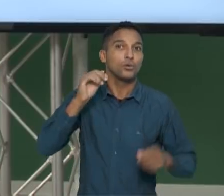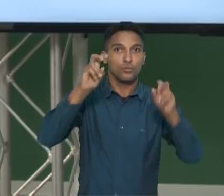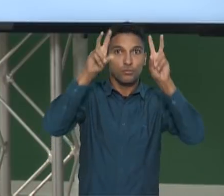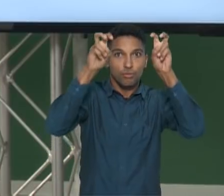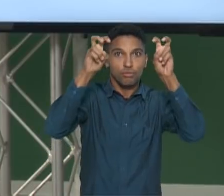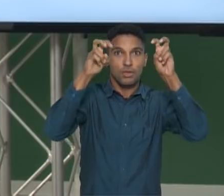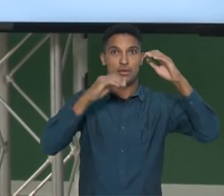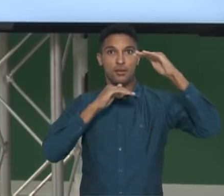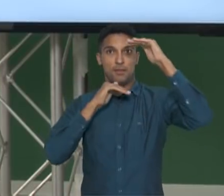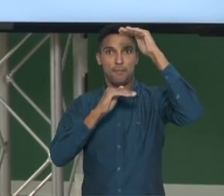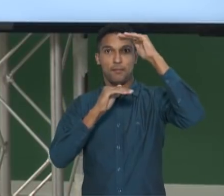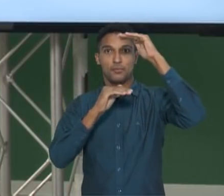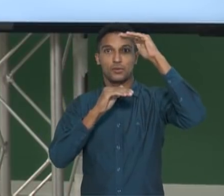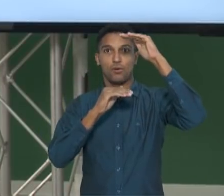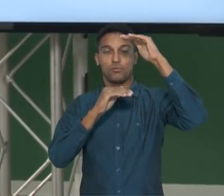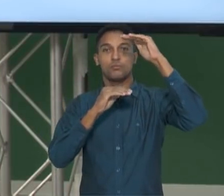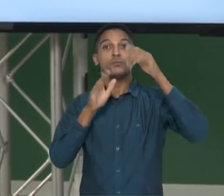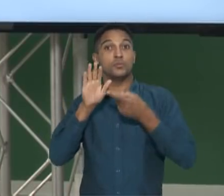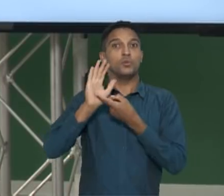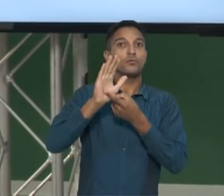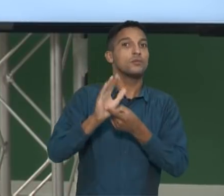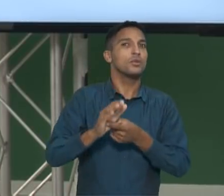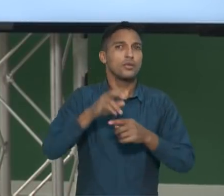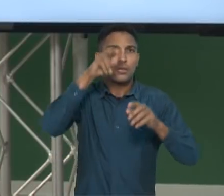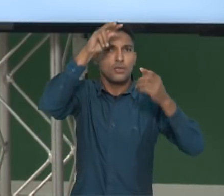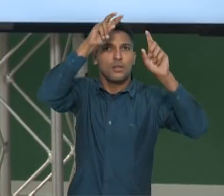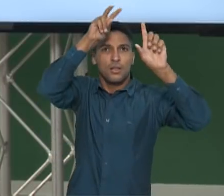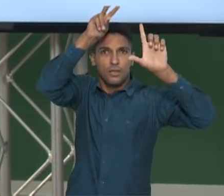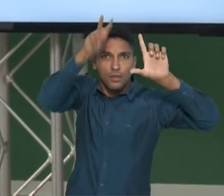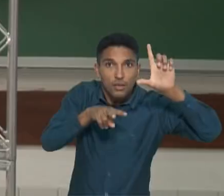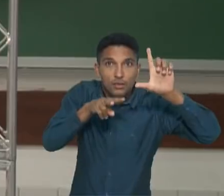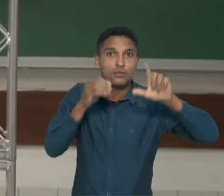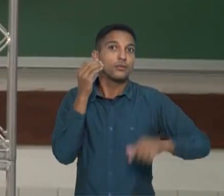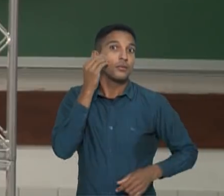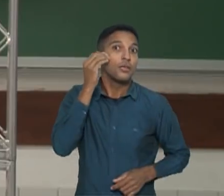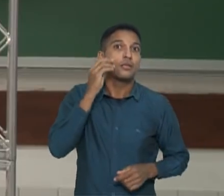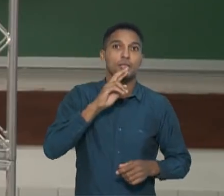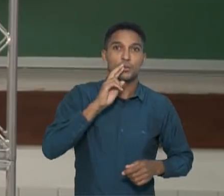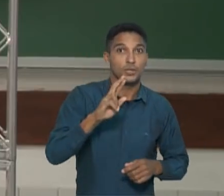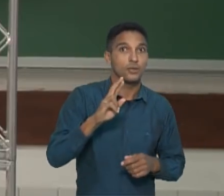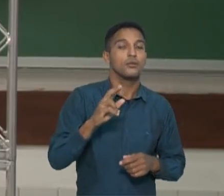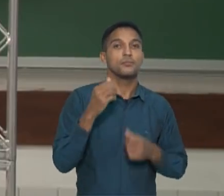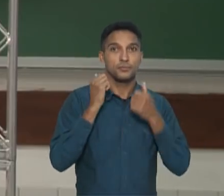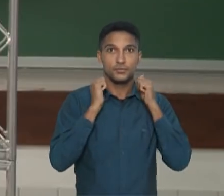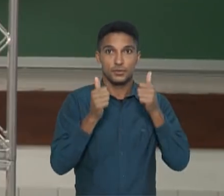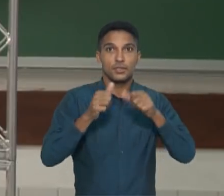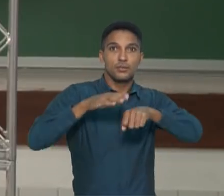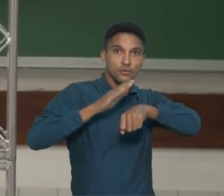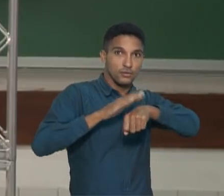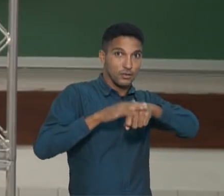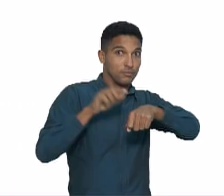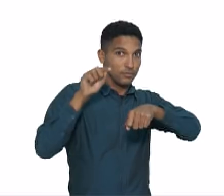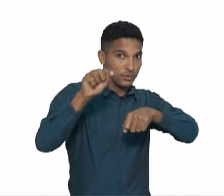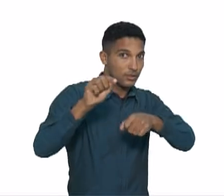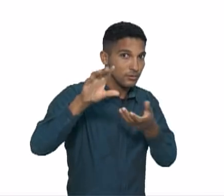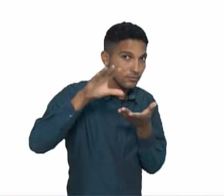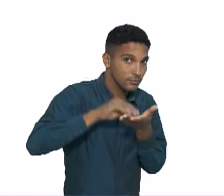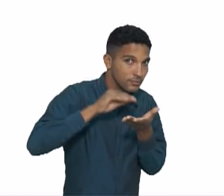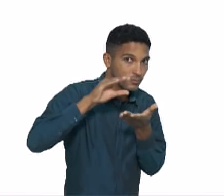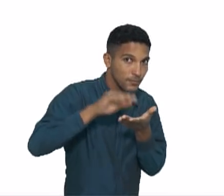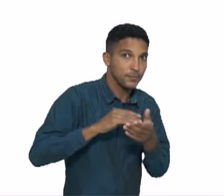vocês possam ler e tentar responder, certo? Então, um tempo para vocês anotarem aí esse enunciado.